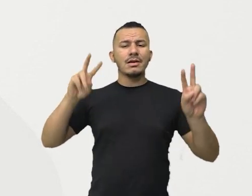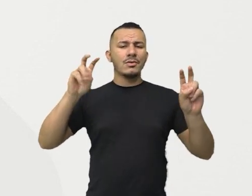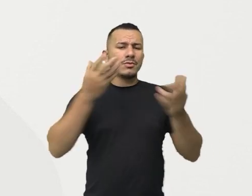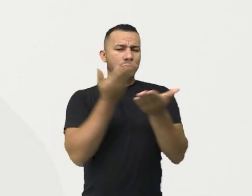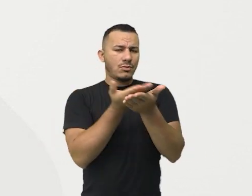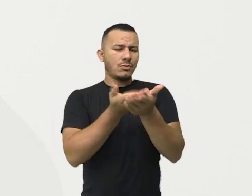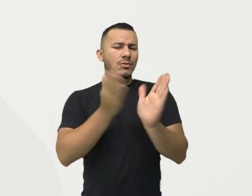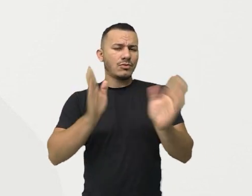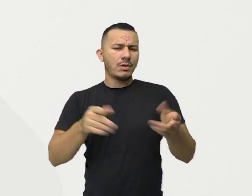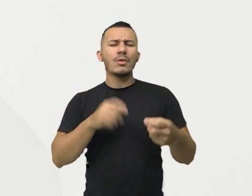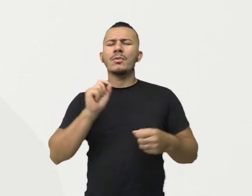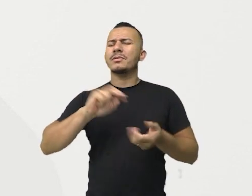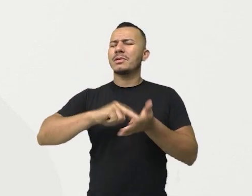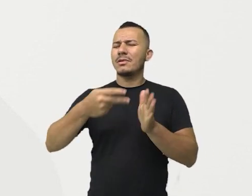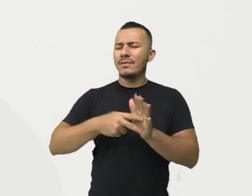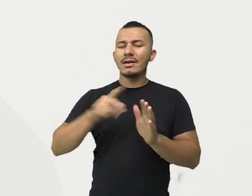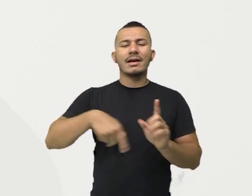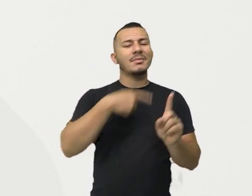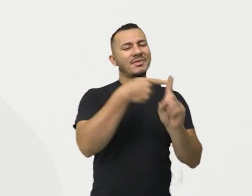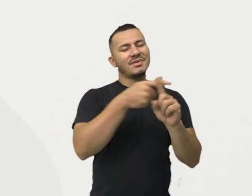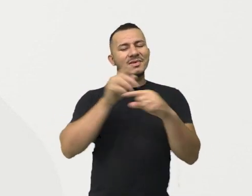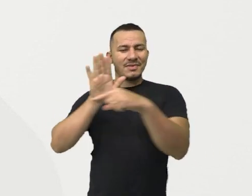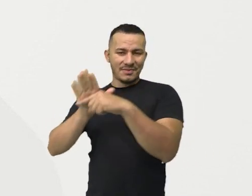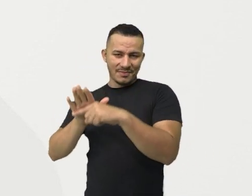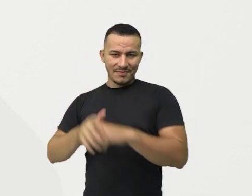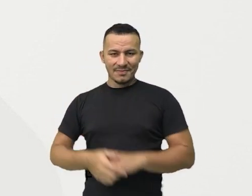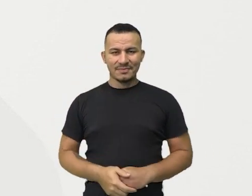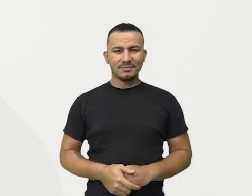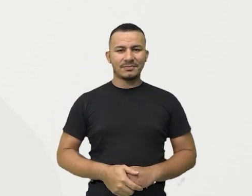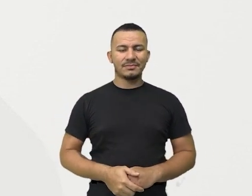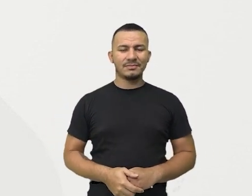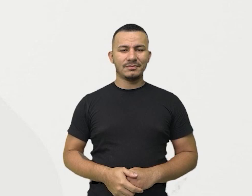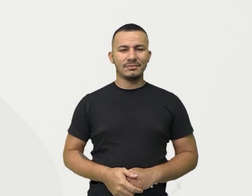os números que podem ser positivos e negativos.